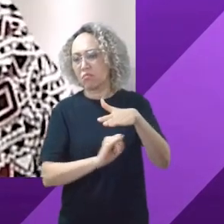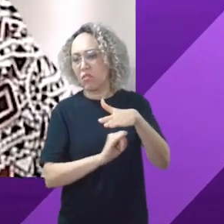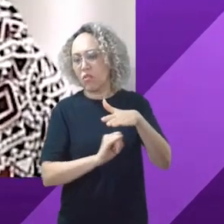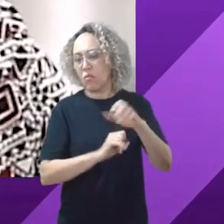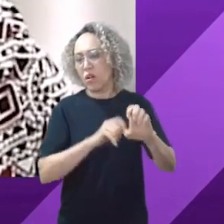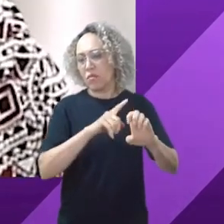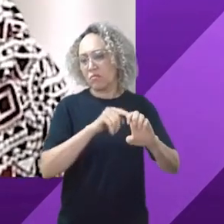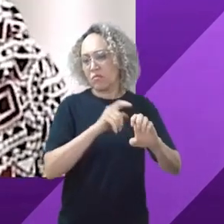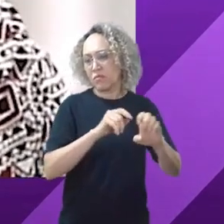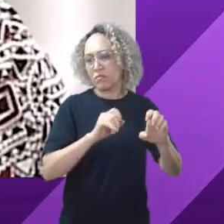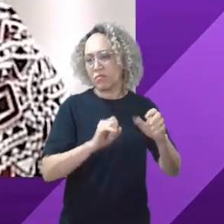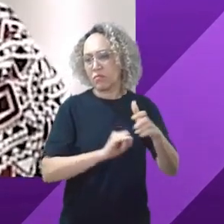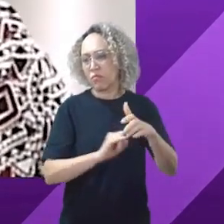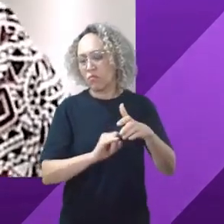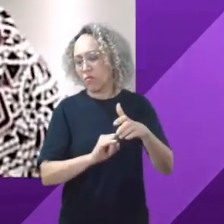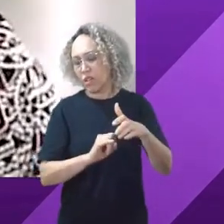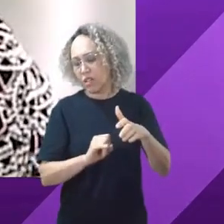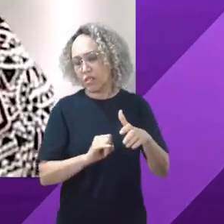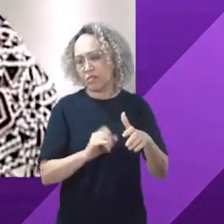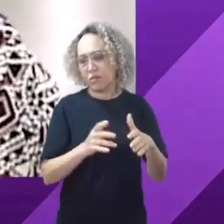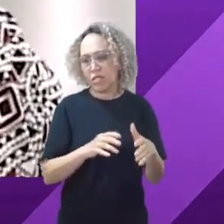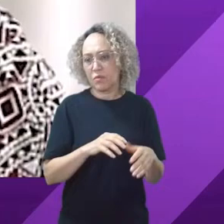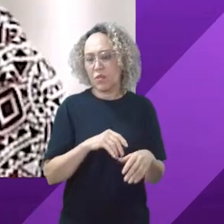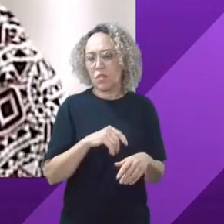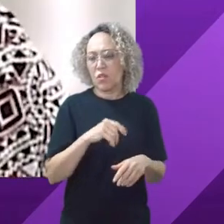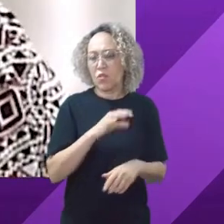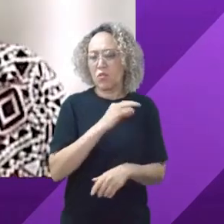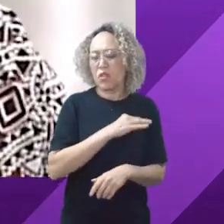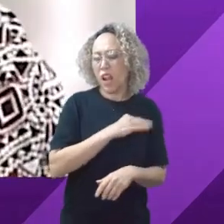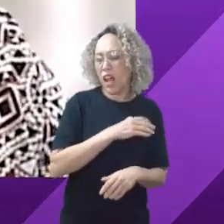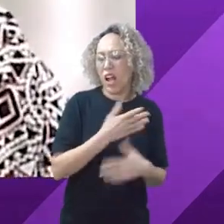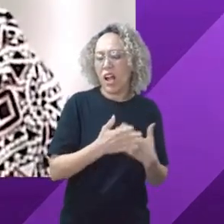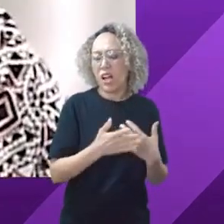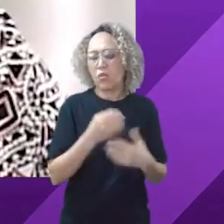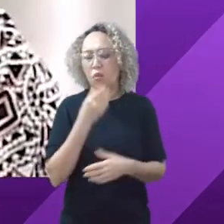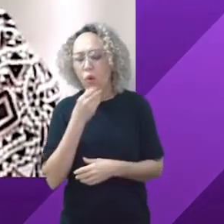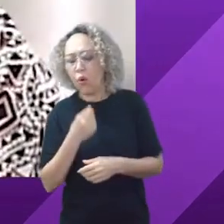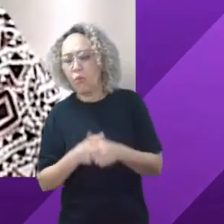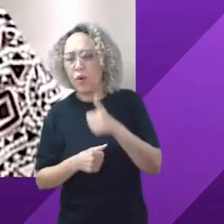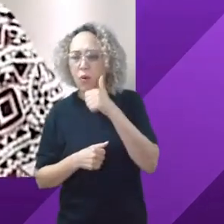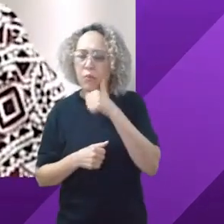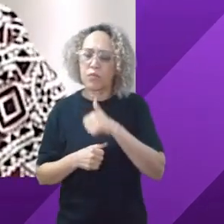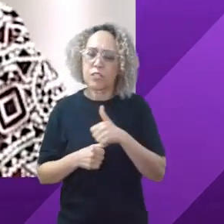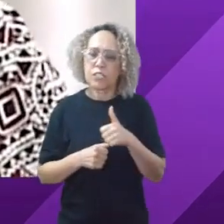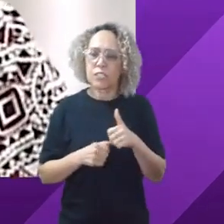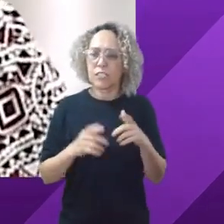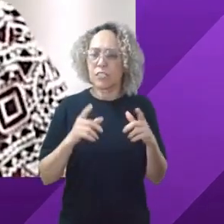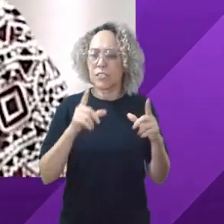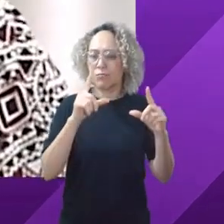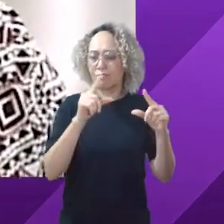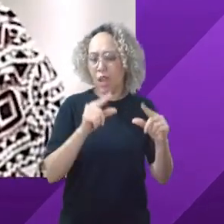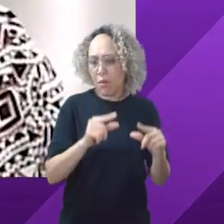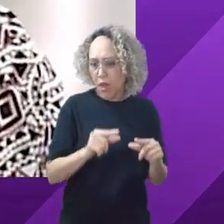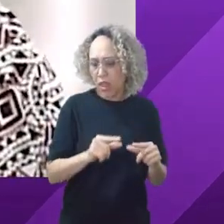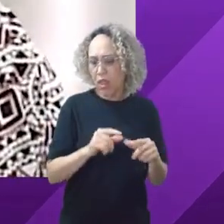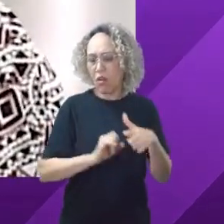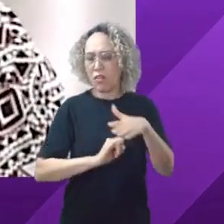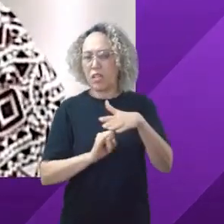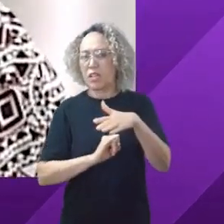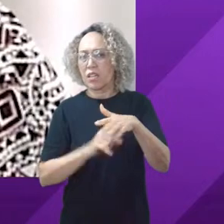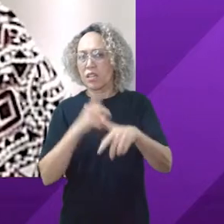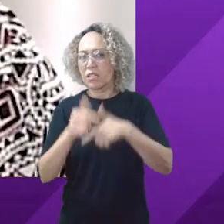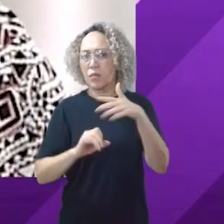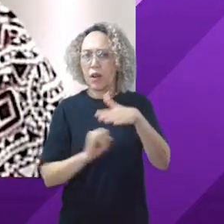de salário dele, seja homem, seja mulher, é muito menor. Os dados do IBGE